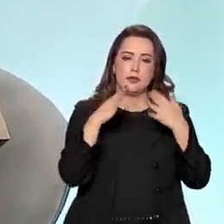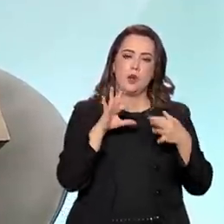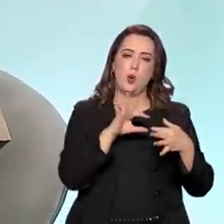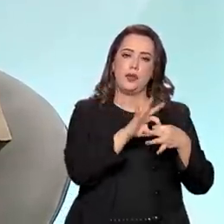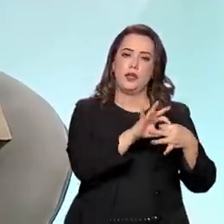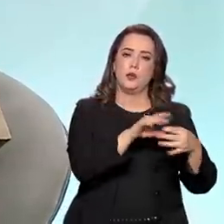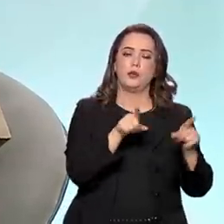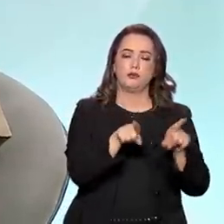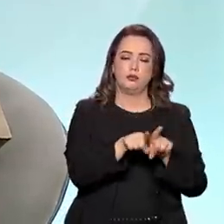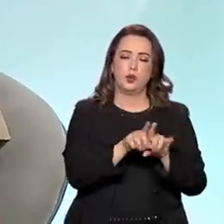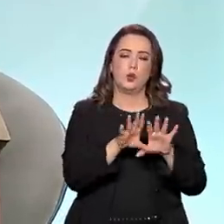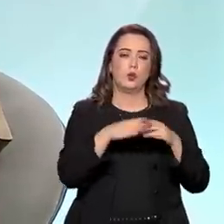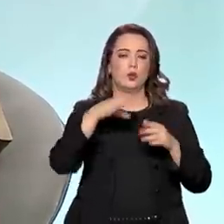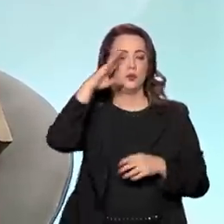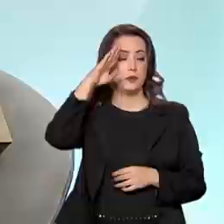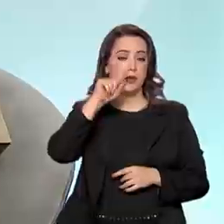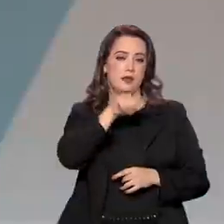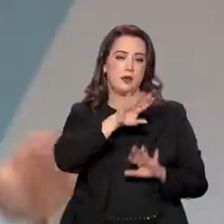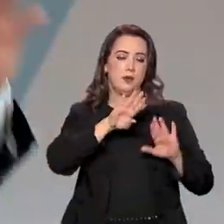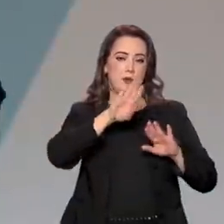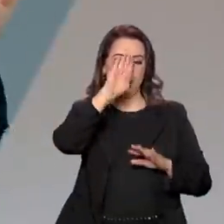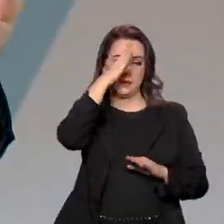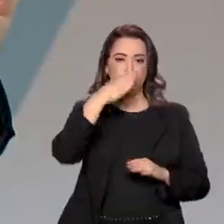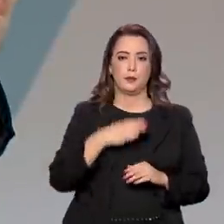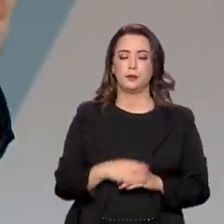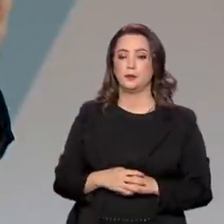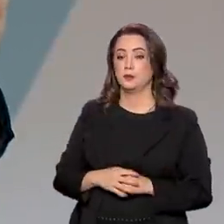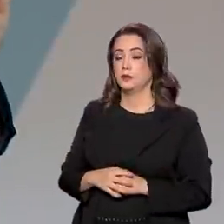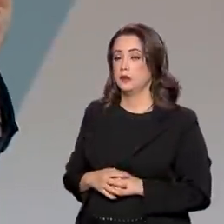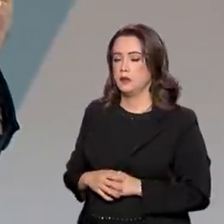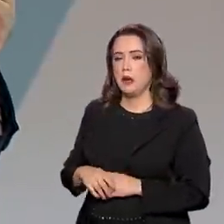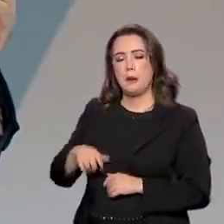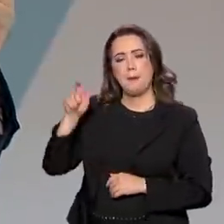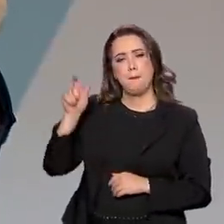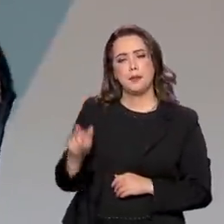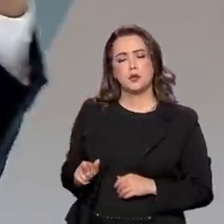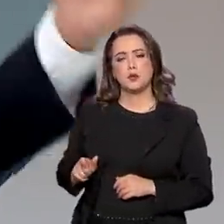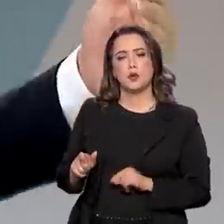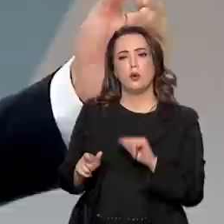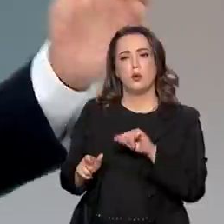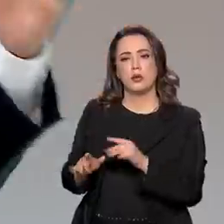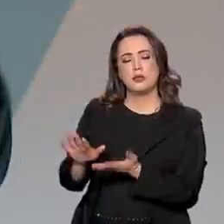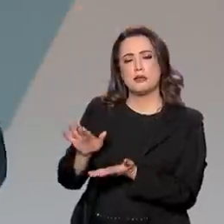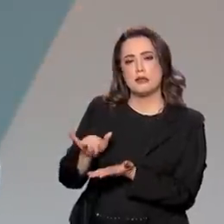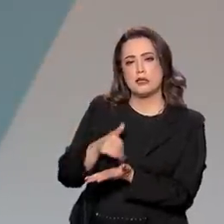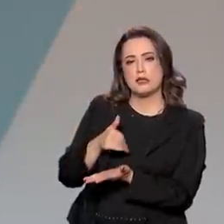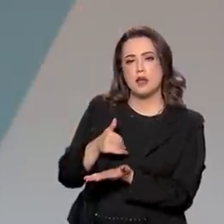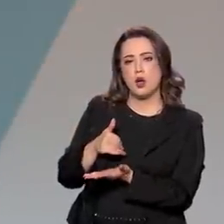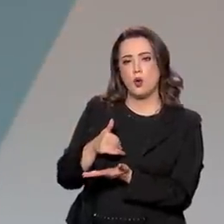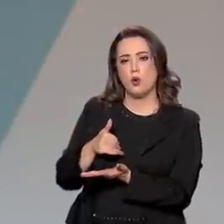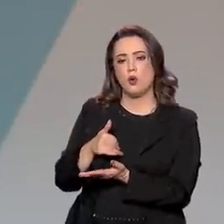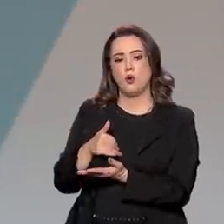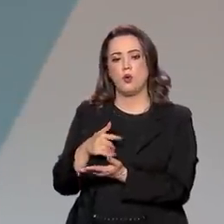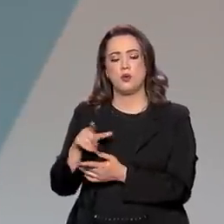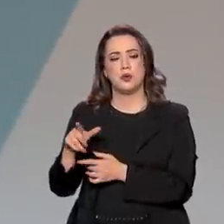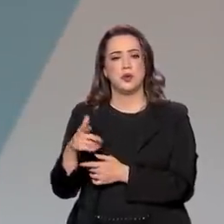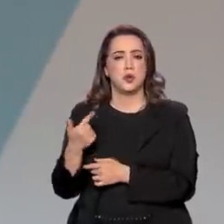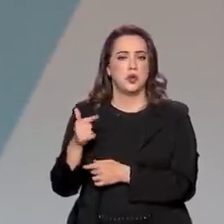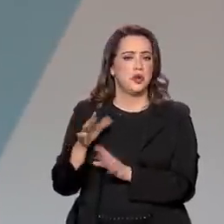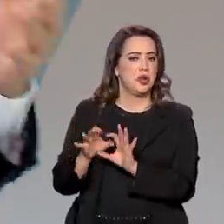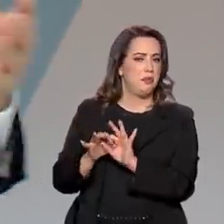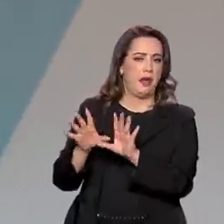vir comer esse veículo Essa é a prioridade agora para aquela pessoa que se alistou não foi